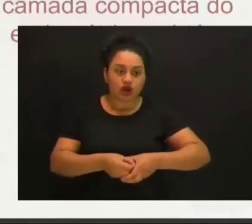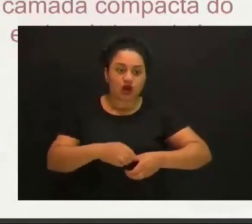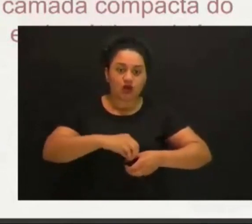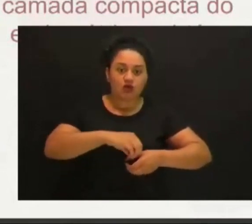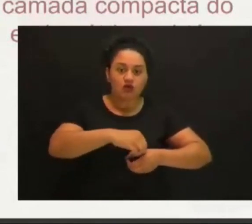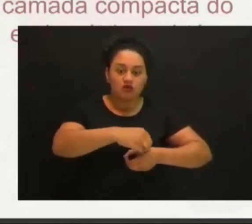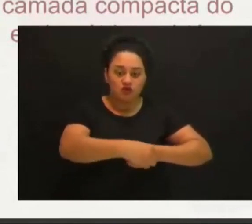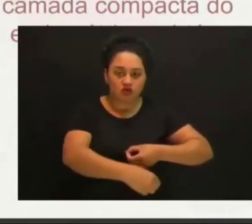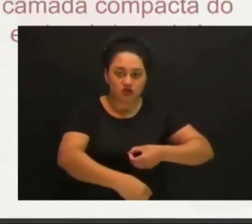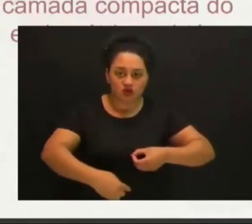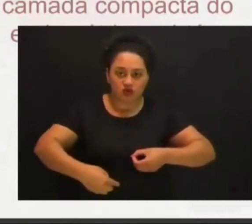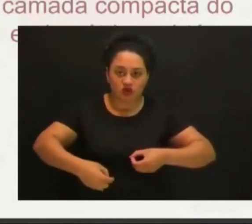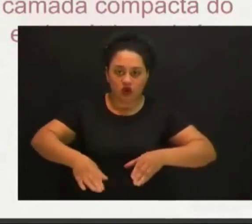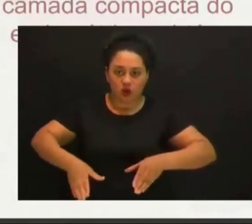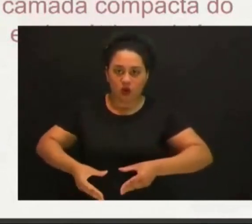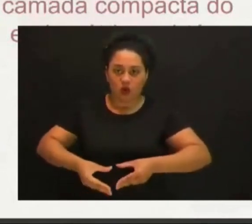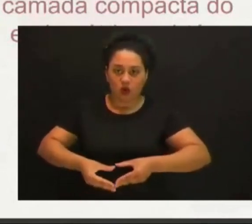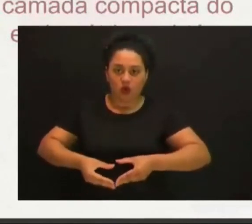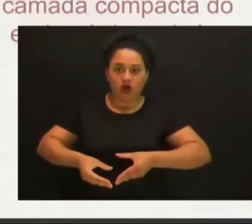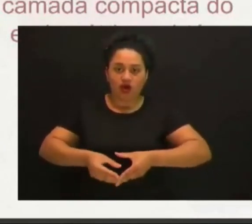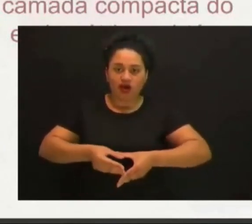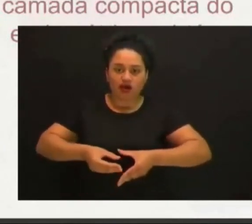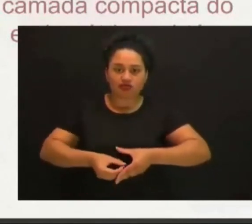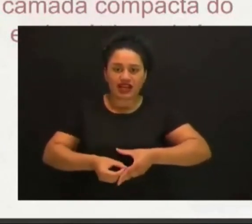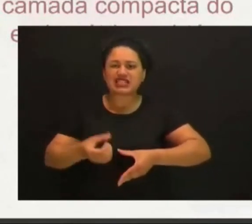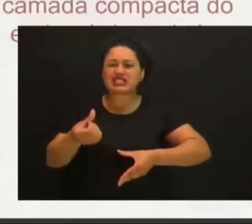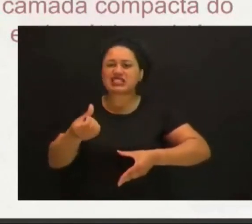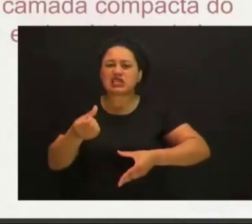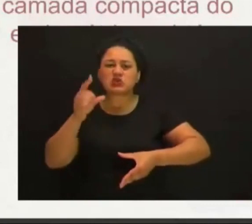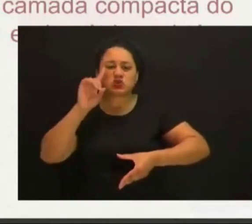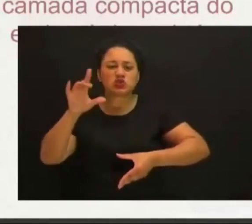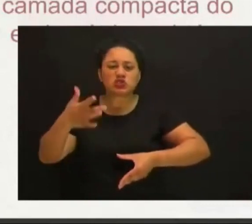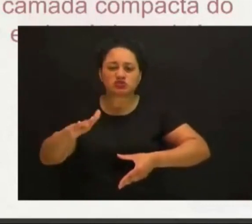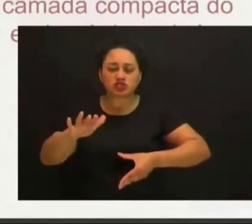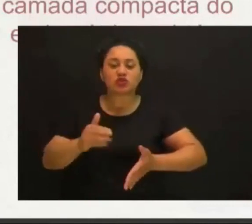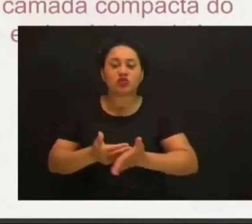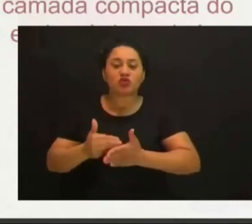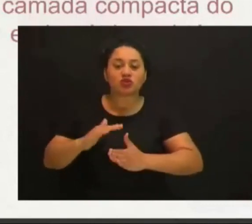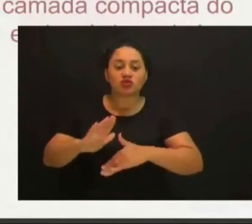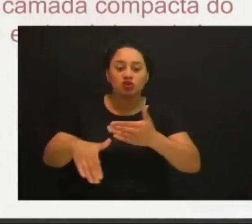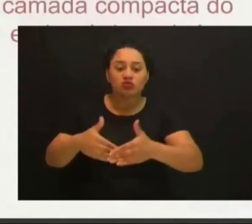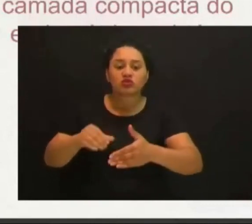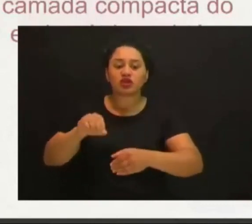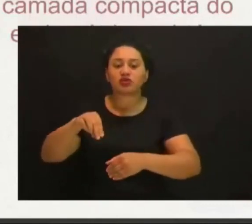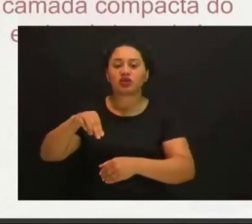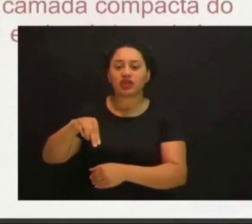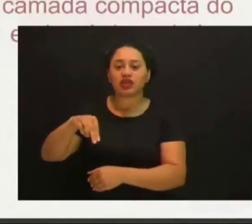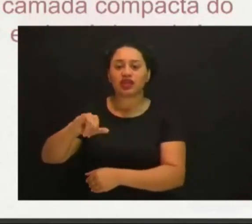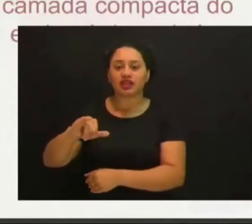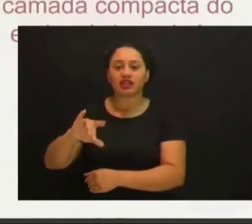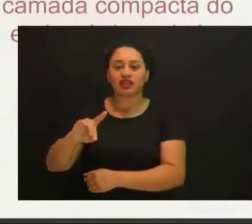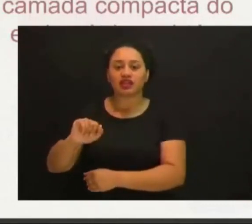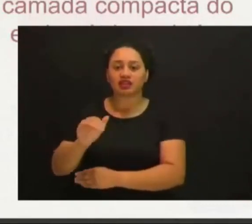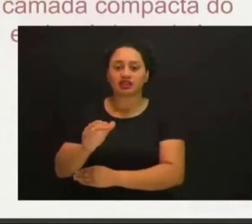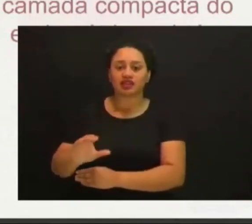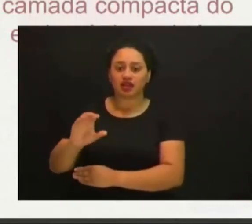para dentro do útero e ao redor do 6º dia começou o seu processo de nidação. Aqui nós